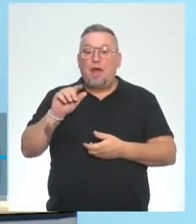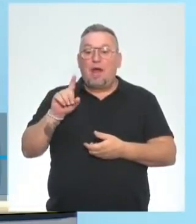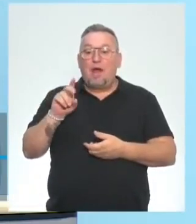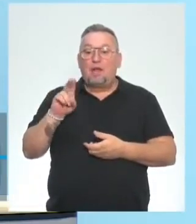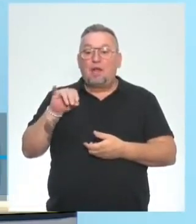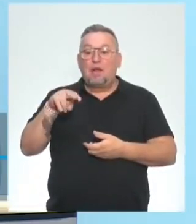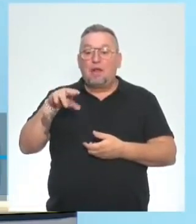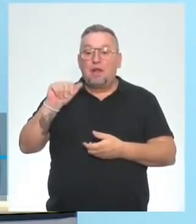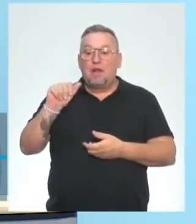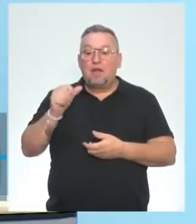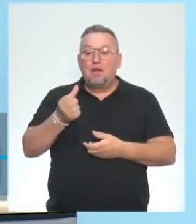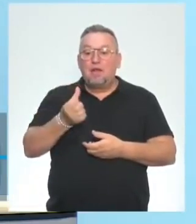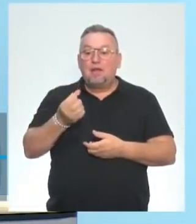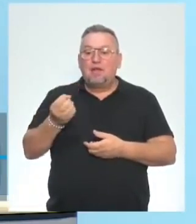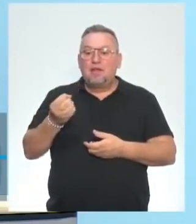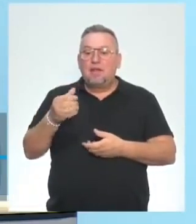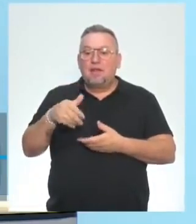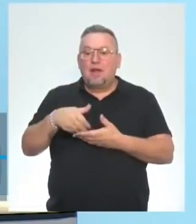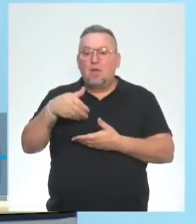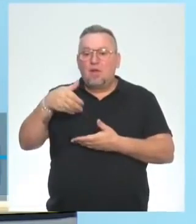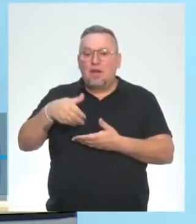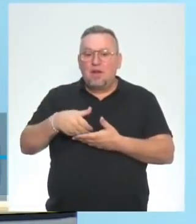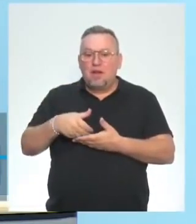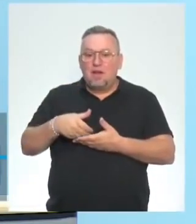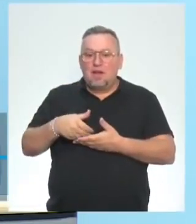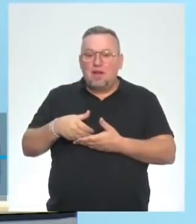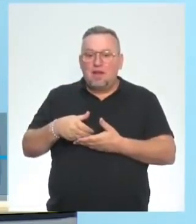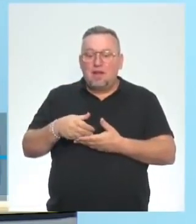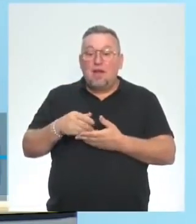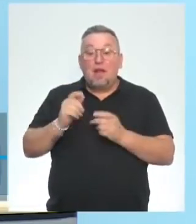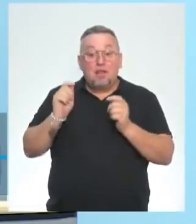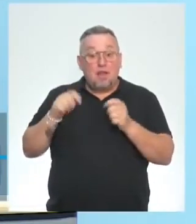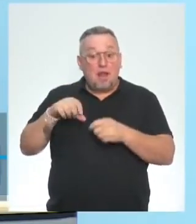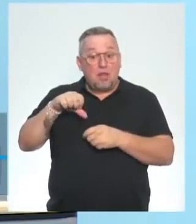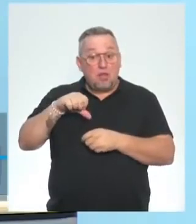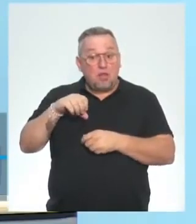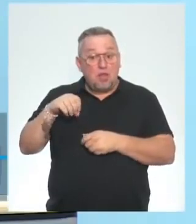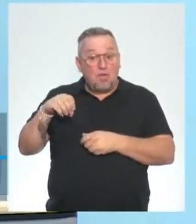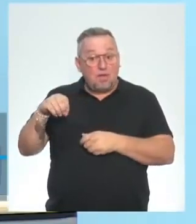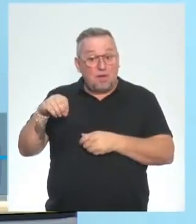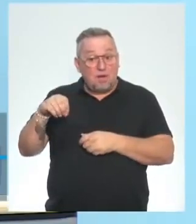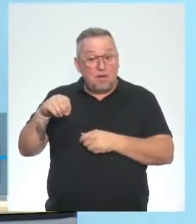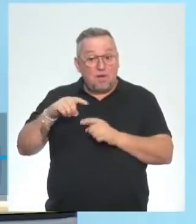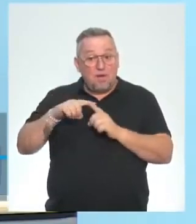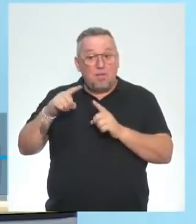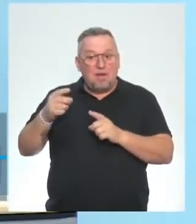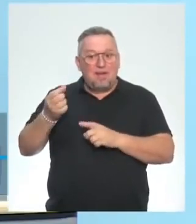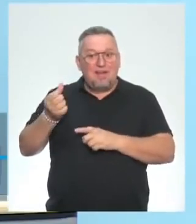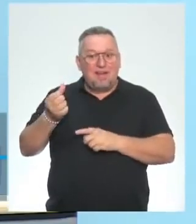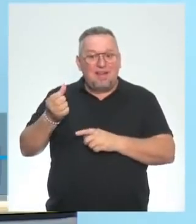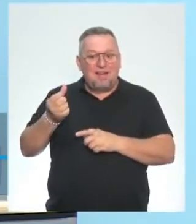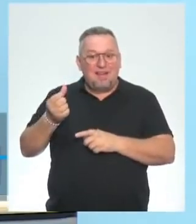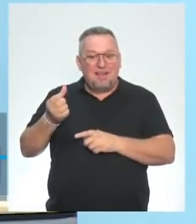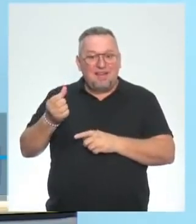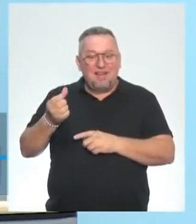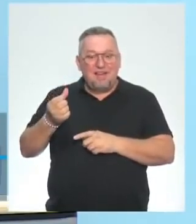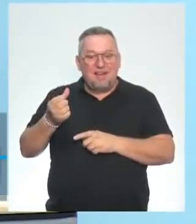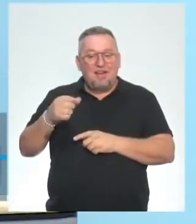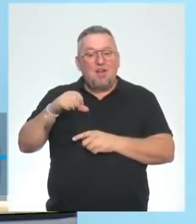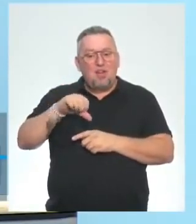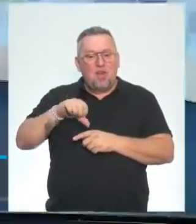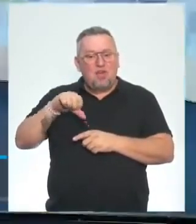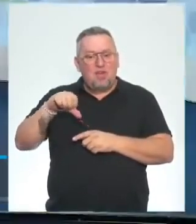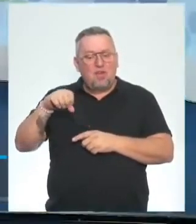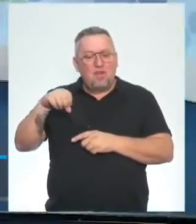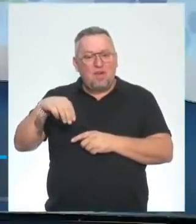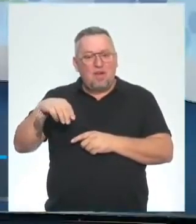mandou aqui 60 colheres, daria 900 ml. Mais 6 colheres, 990 ml.